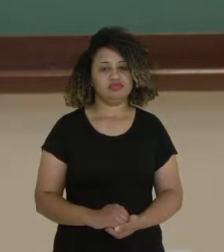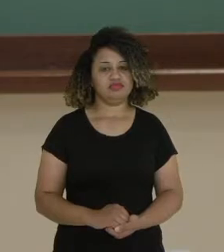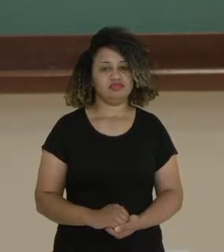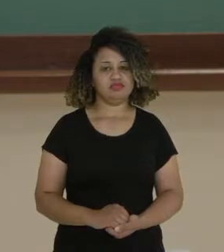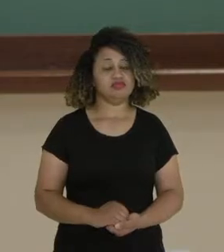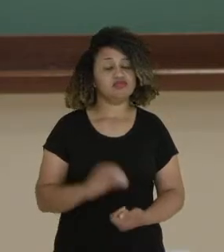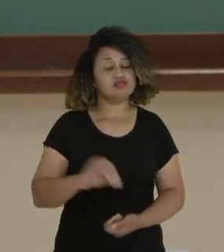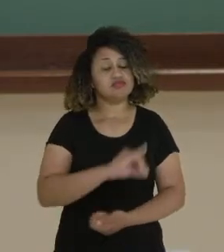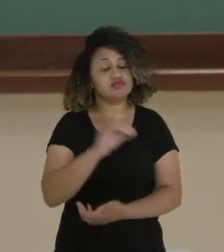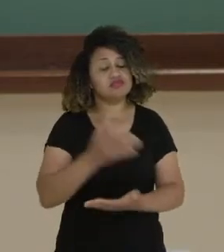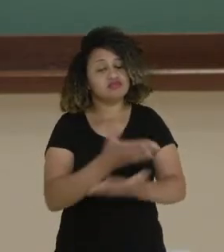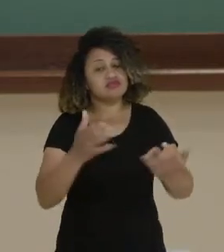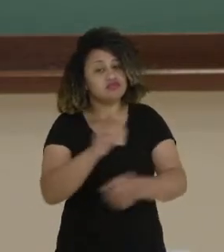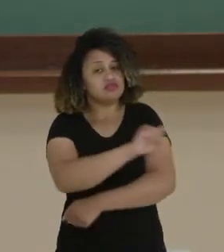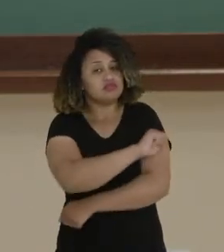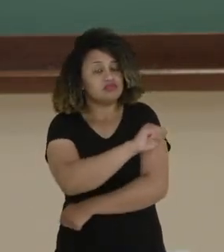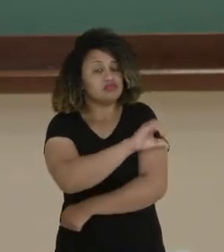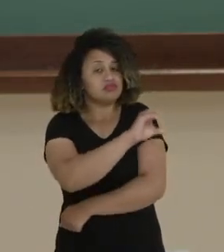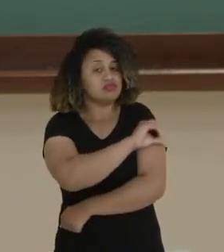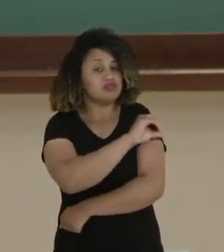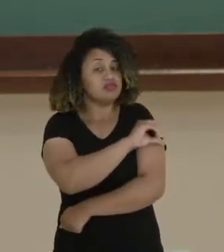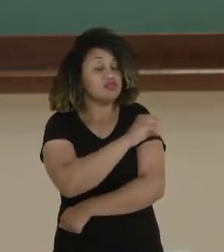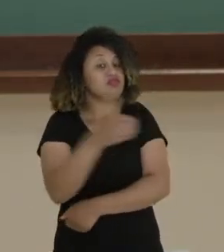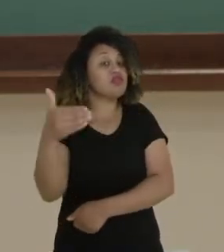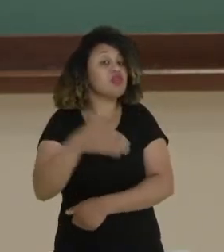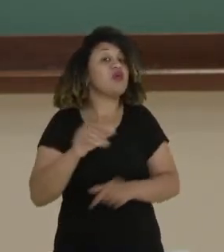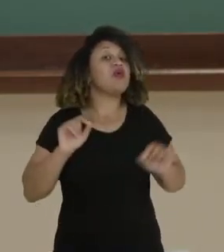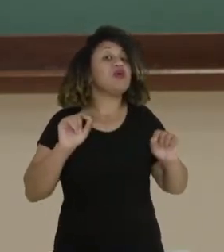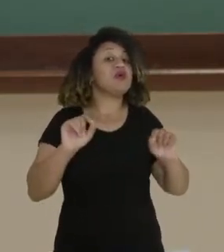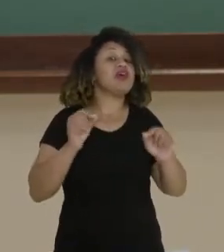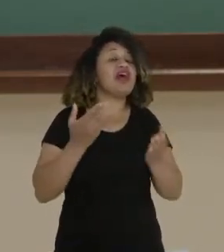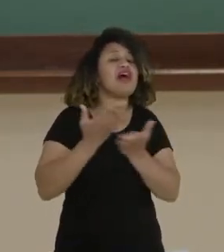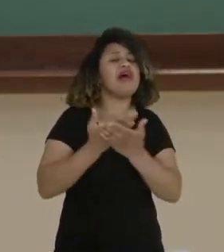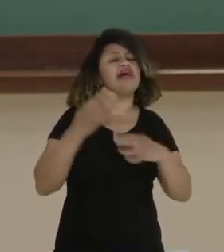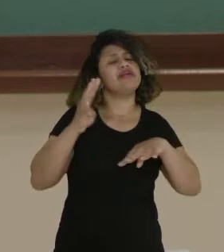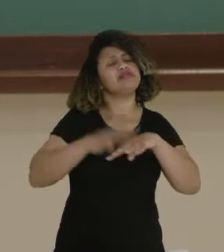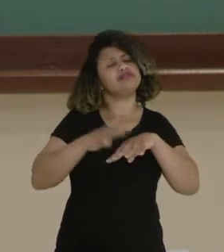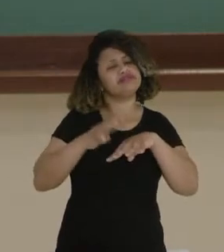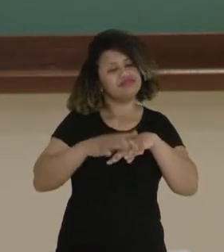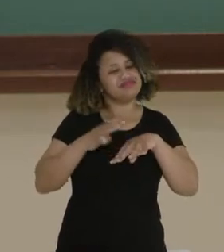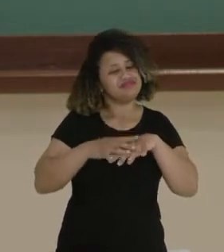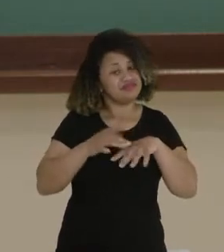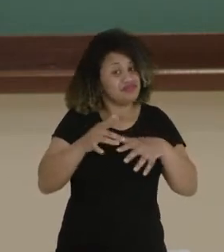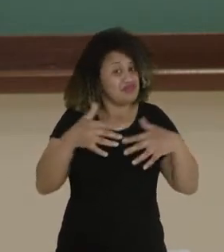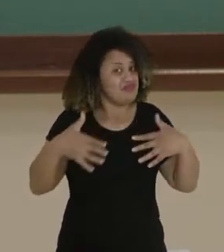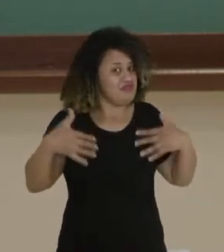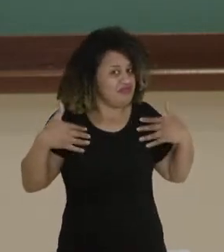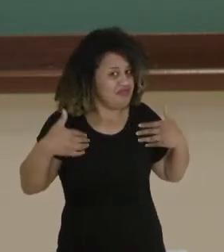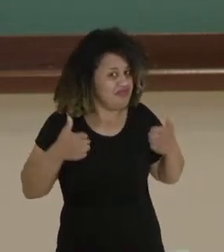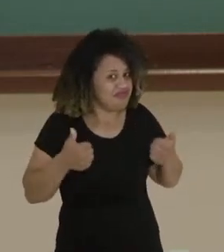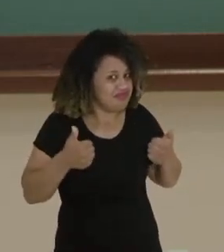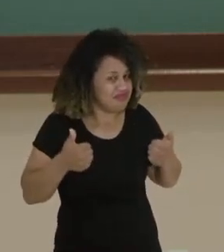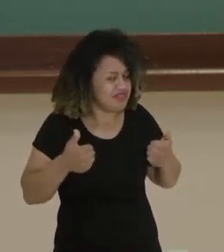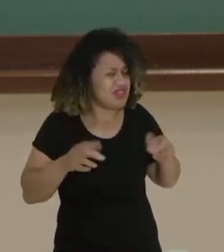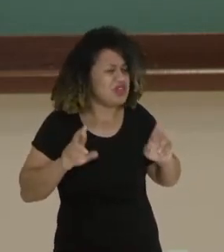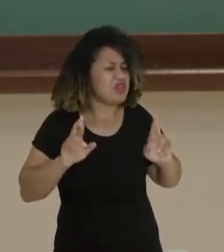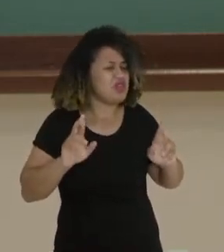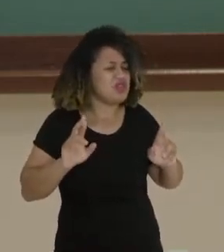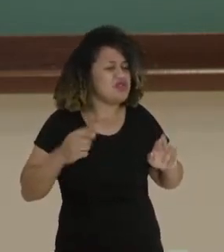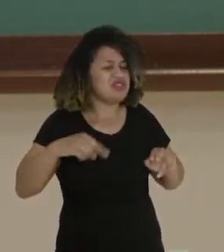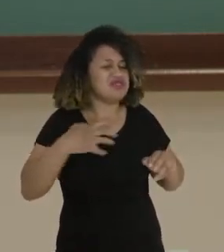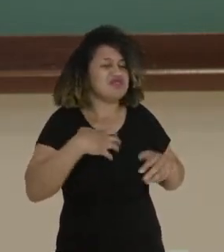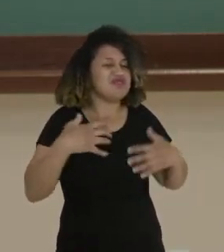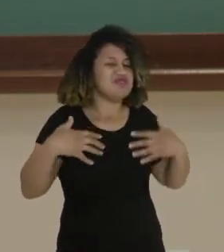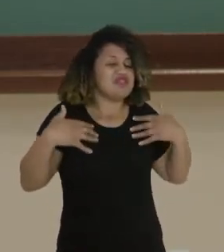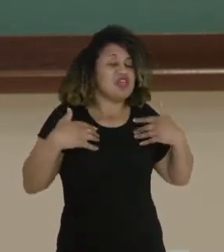Olá, estudantes do nono ano! Estamos aqui para mais uma aula de matemática. Está animado? Eu espero que esteja, porque vamos falar de